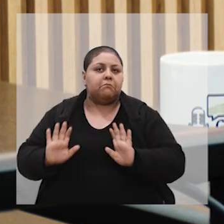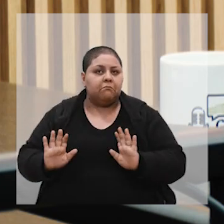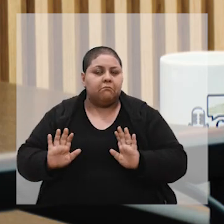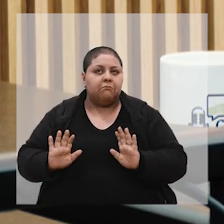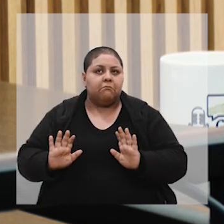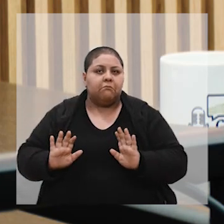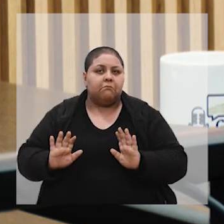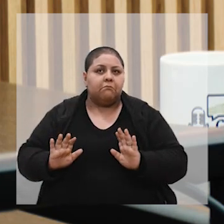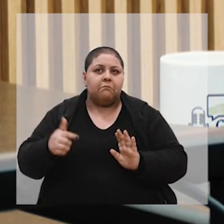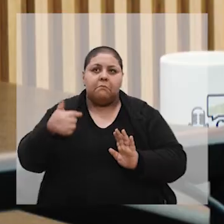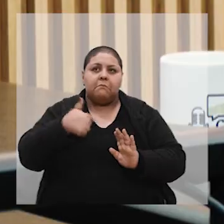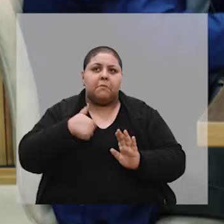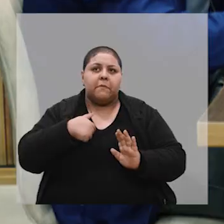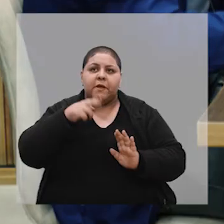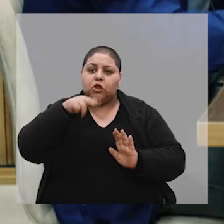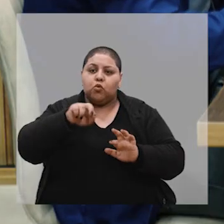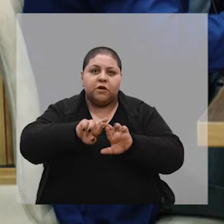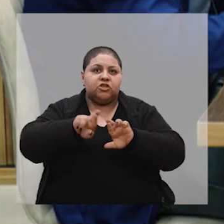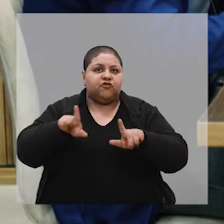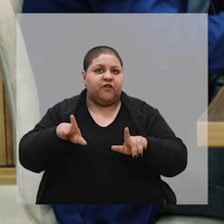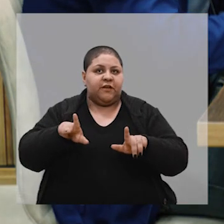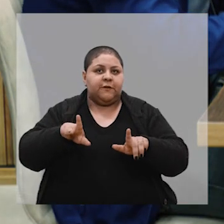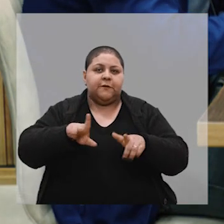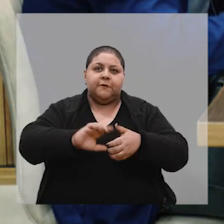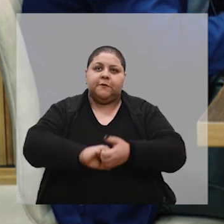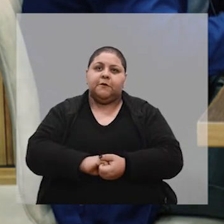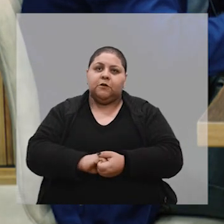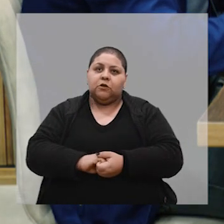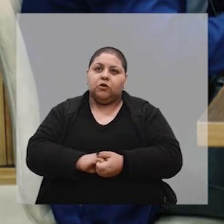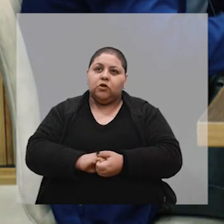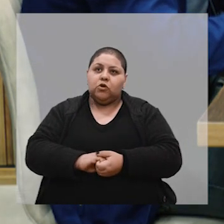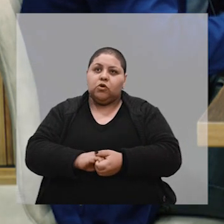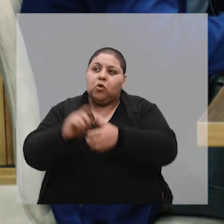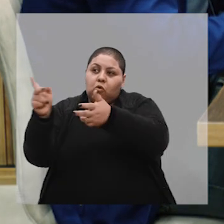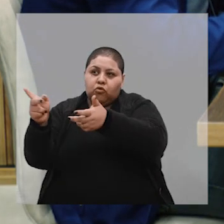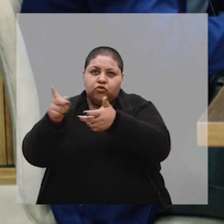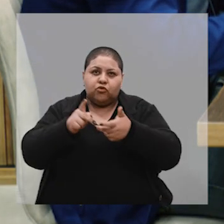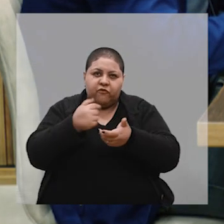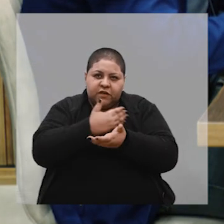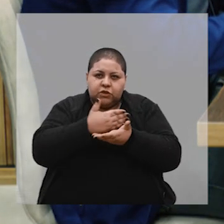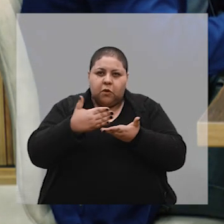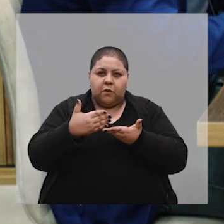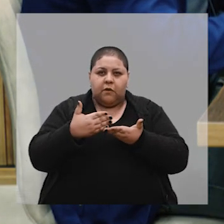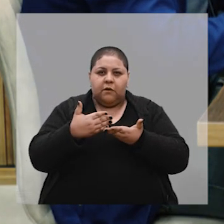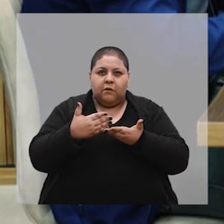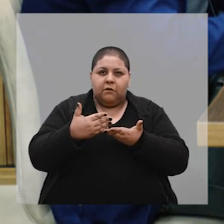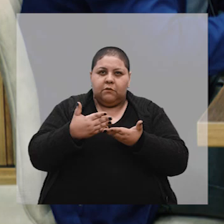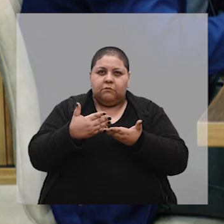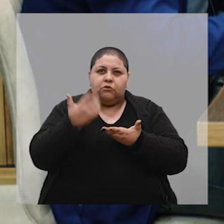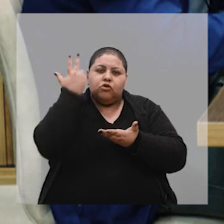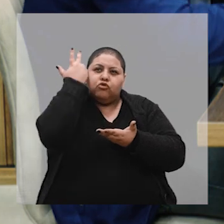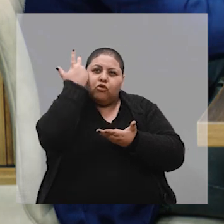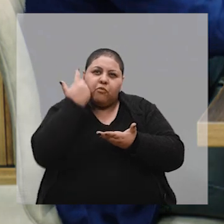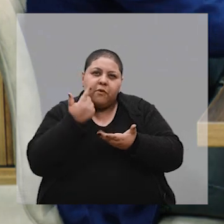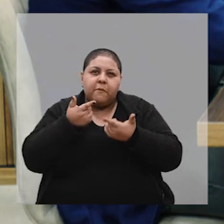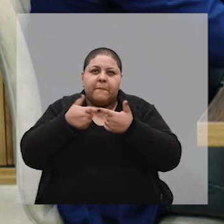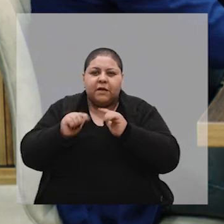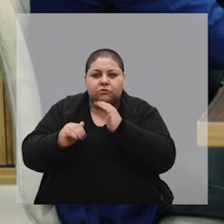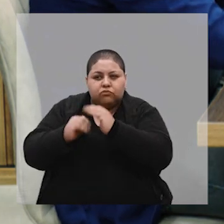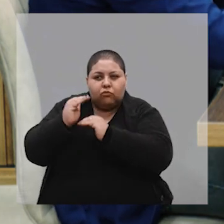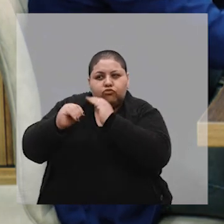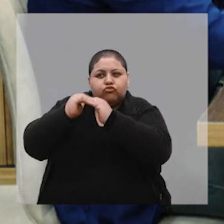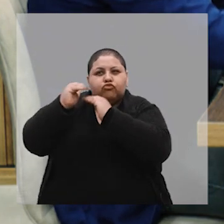Então, pra mim nunca teve diferença, assim, sabe? Os convites foram surgindo, assim, de forma aleatória ou as coisas